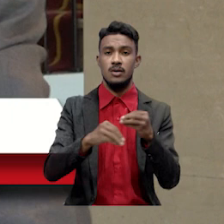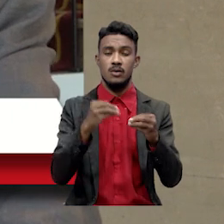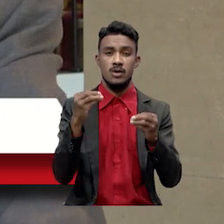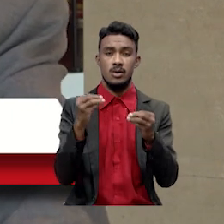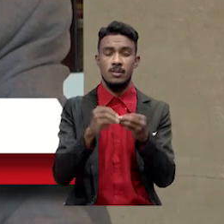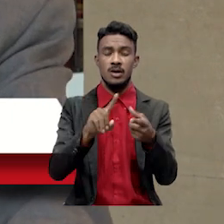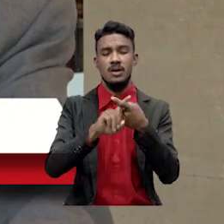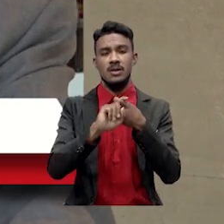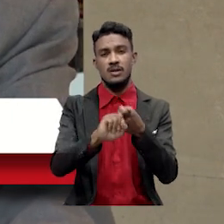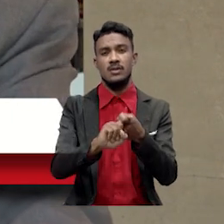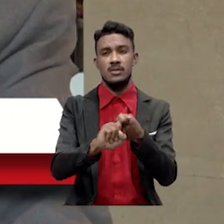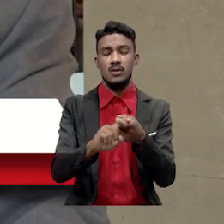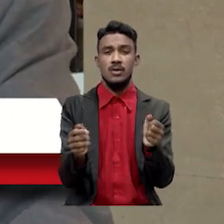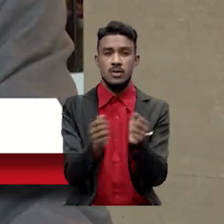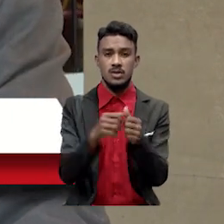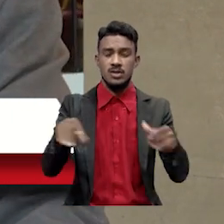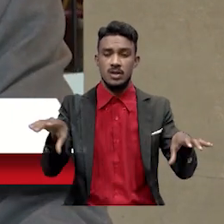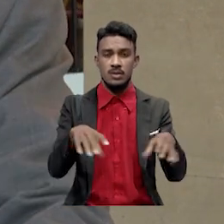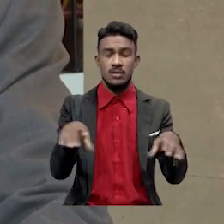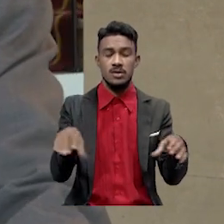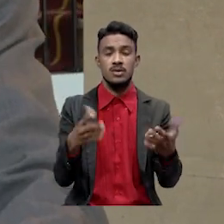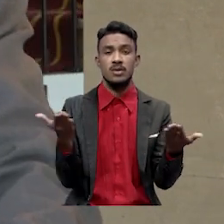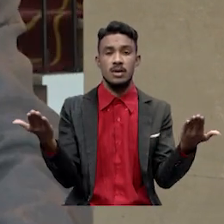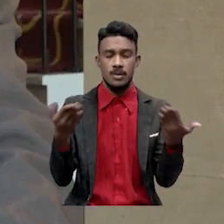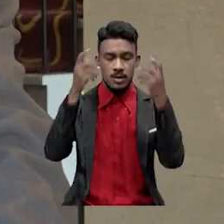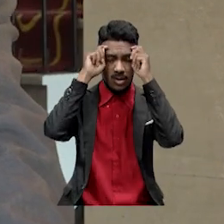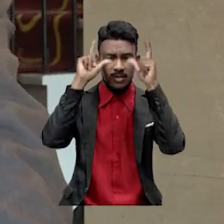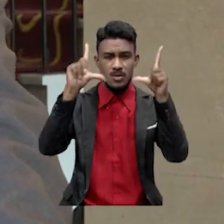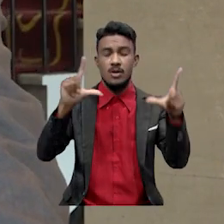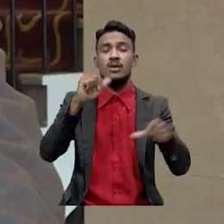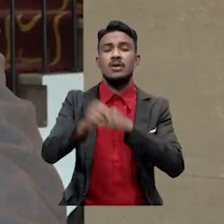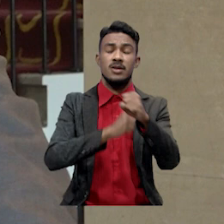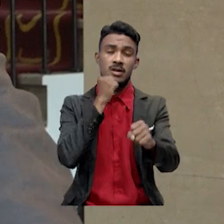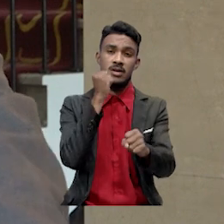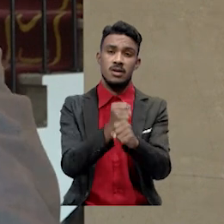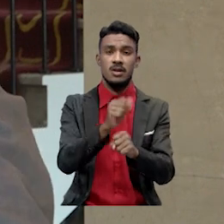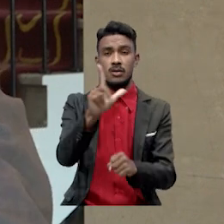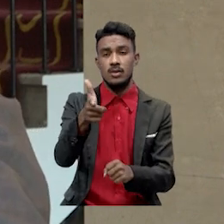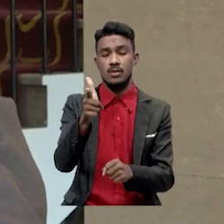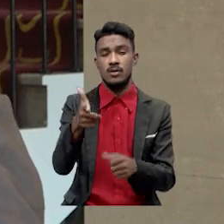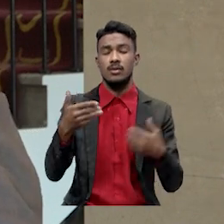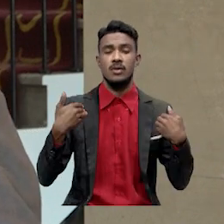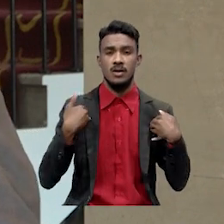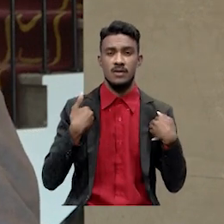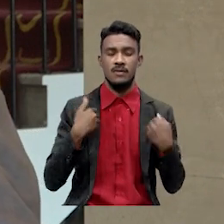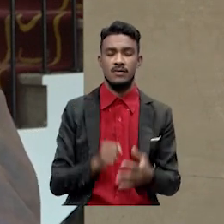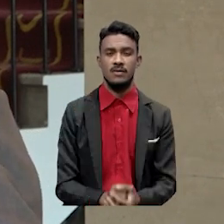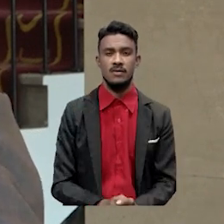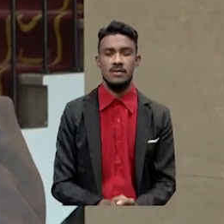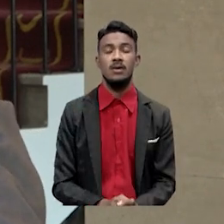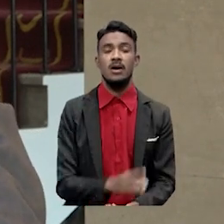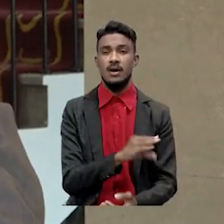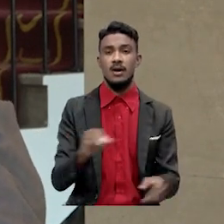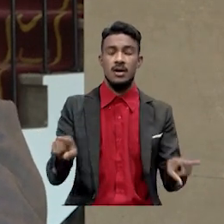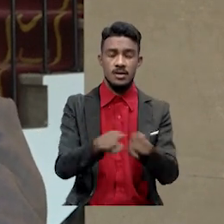relações bilaterais, relação bilateral na Tinor-Uanu-Lono, e o presidente